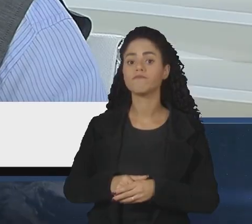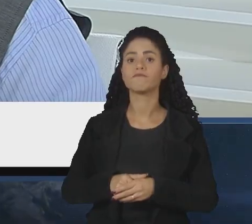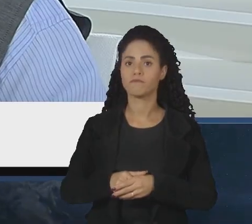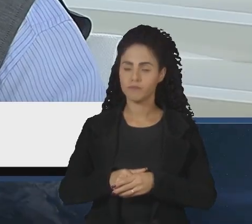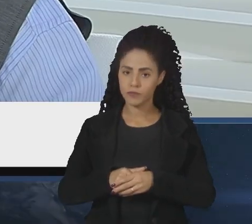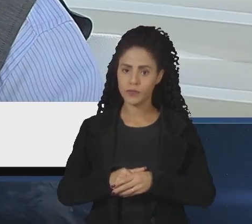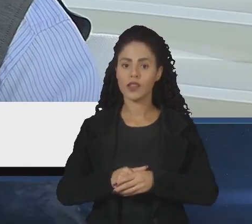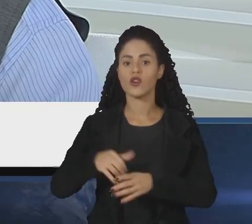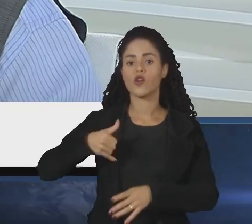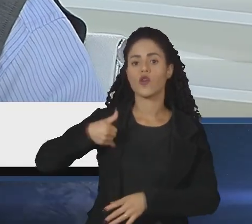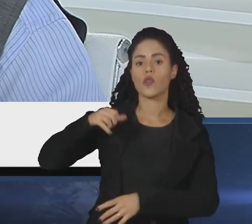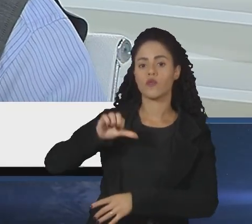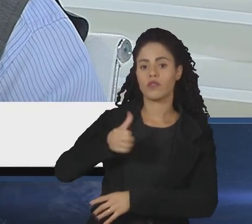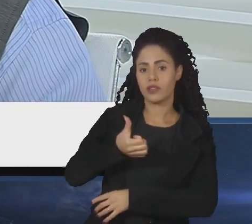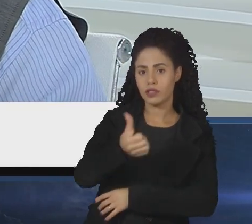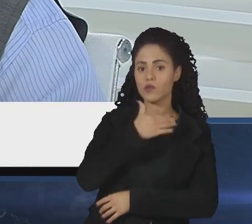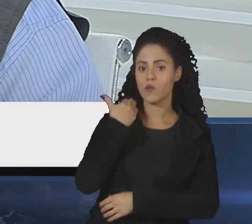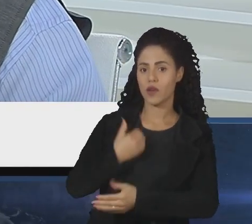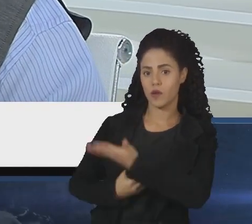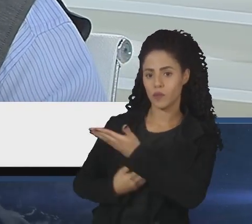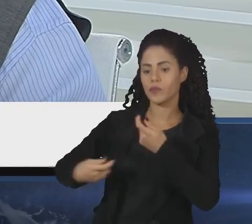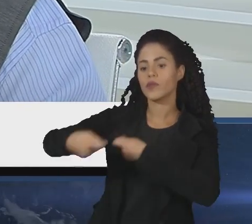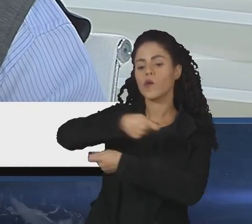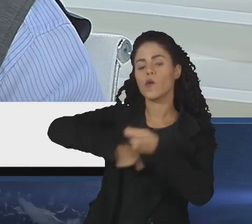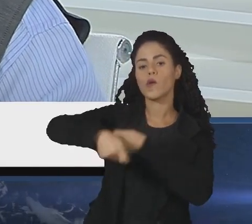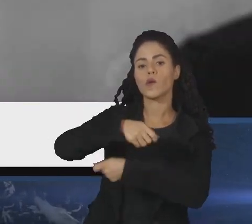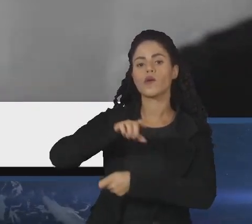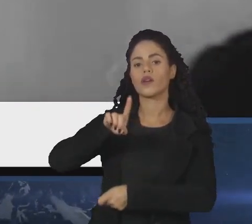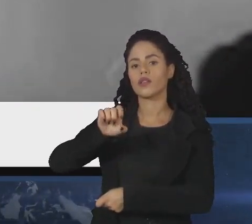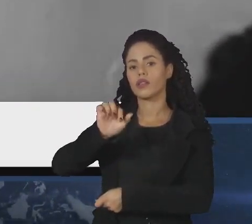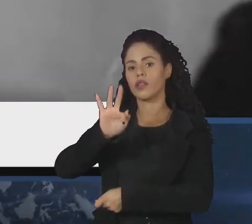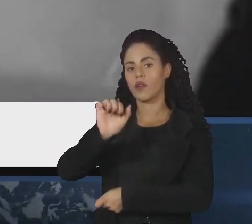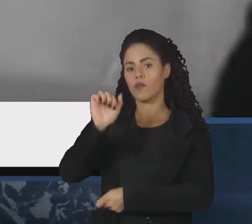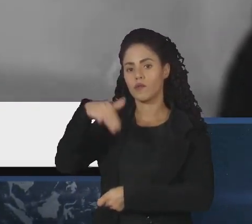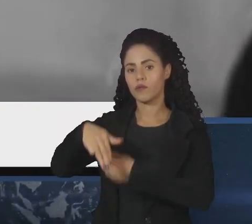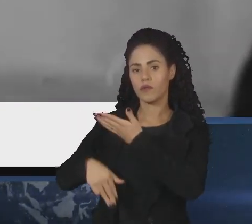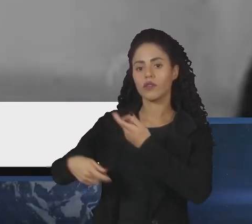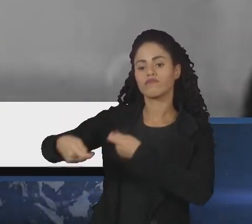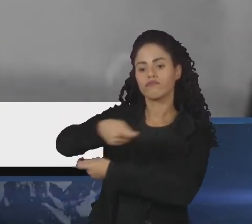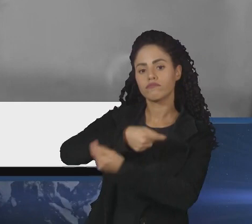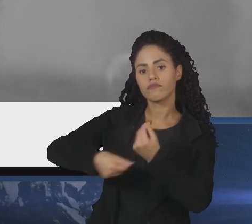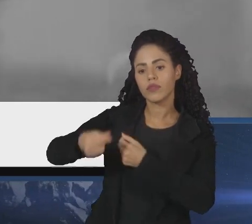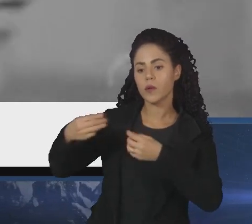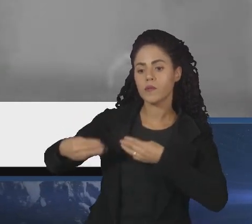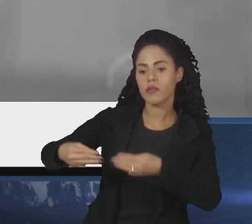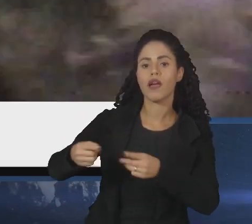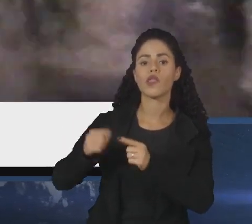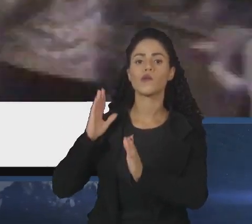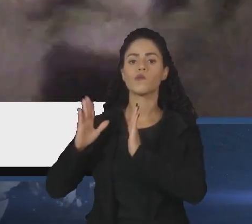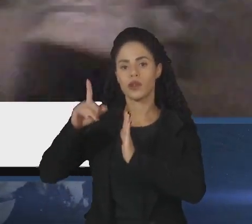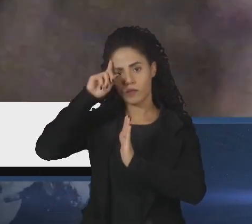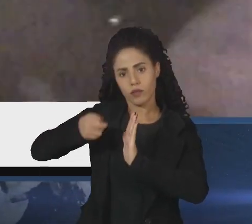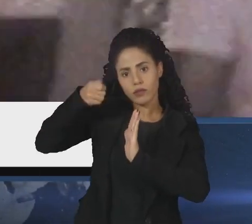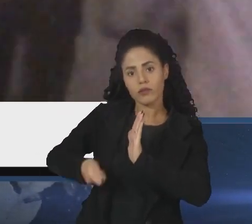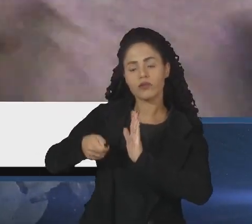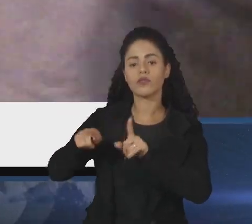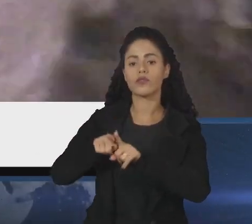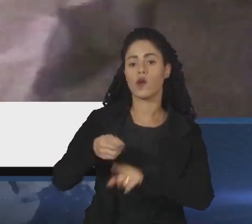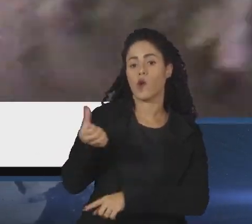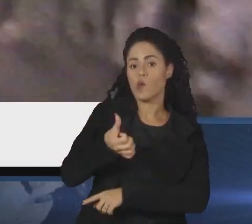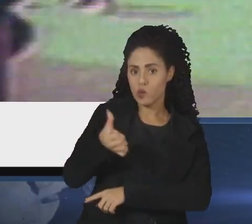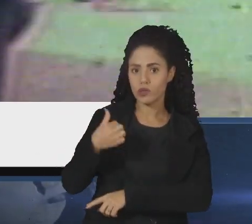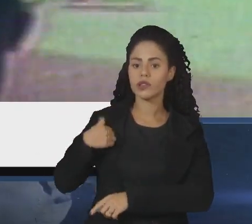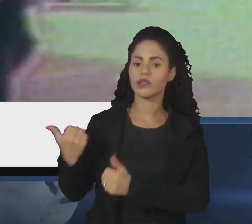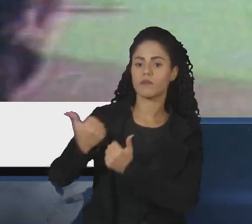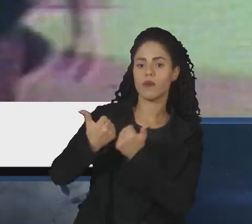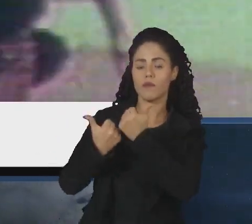Morre aos 96 anos em São Paulo o economista Delfim Neto. Ministro da Fazenda durante a ditadura militar, ele foi o 6º signatário